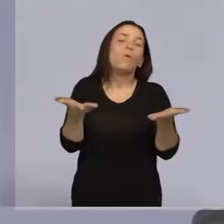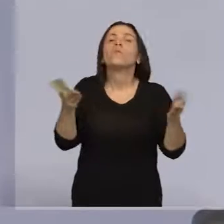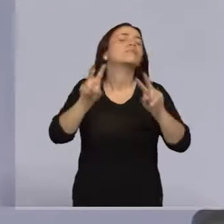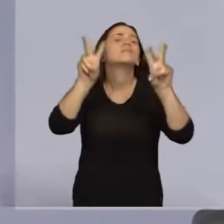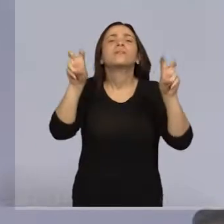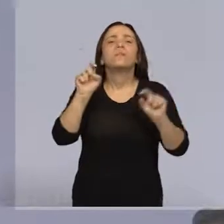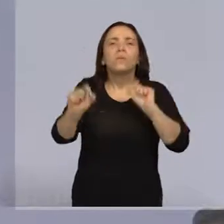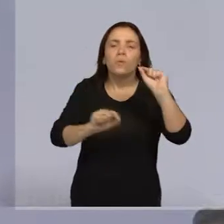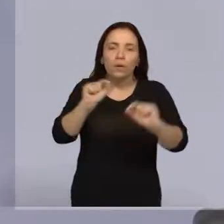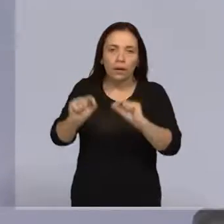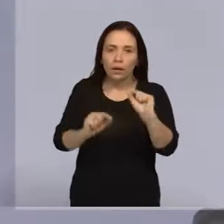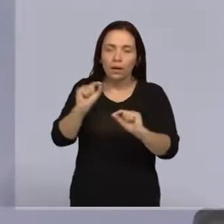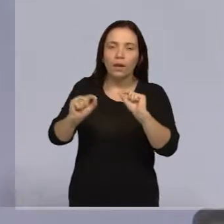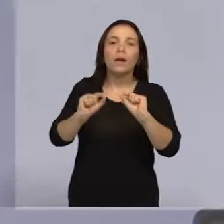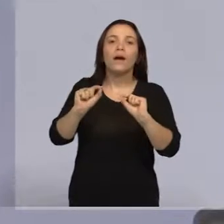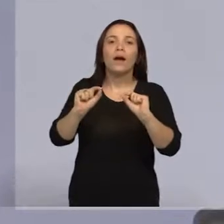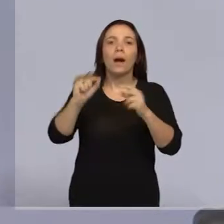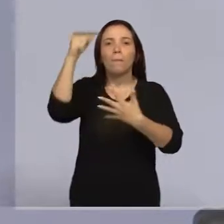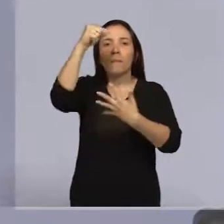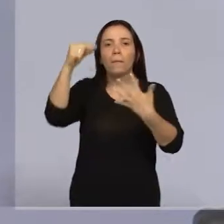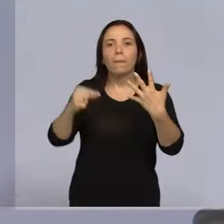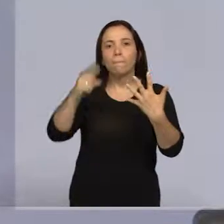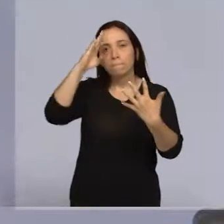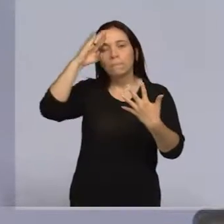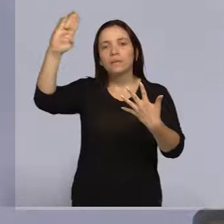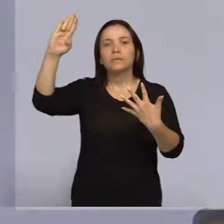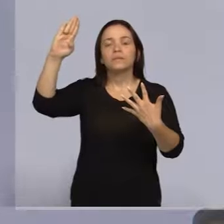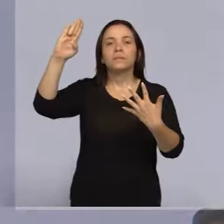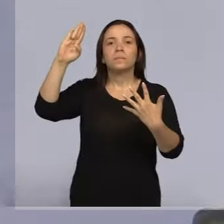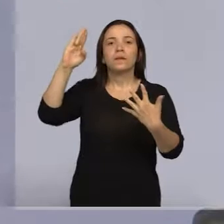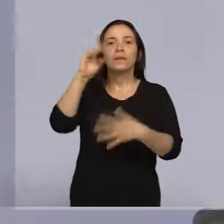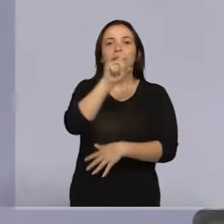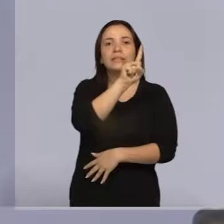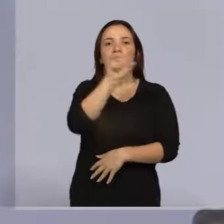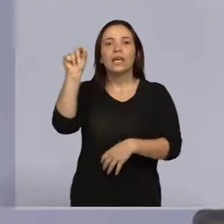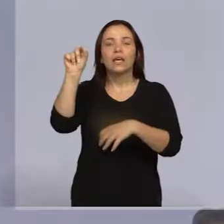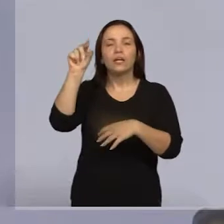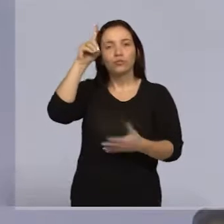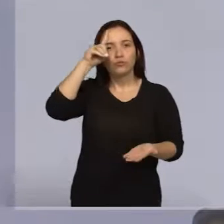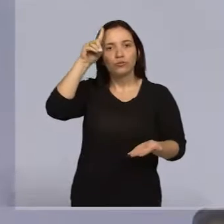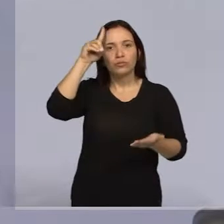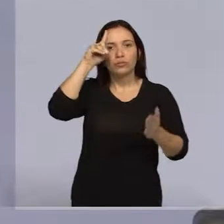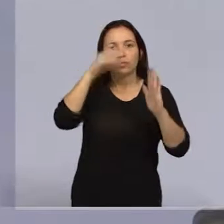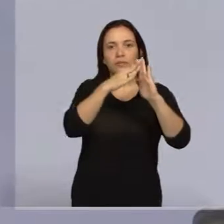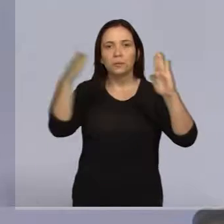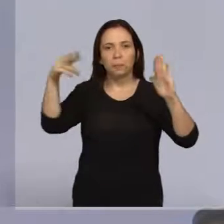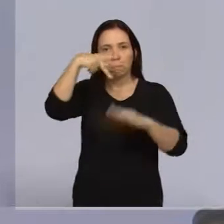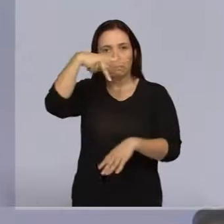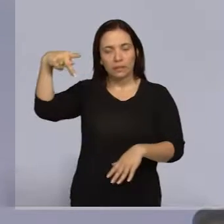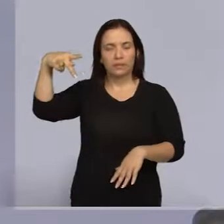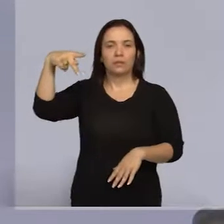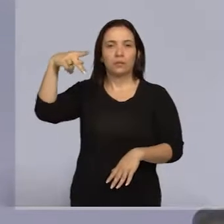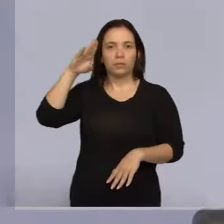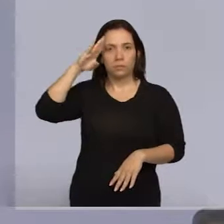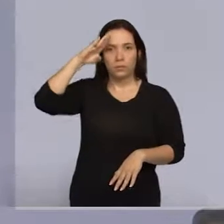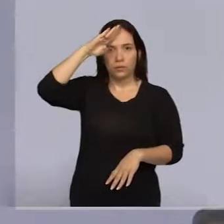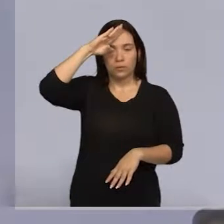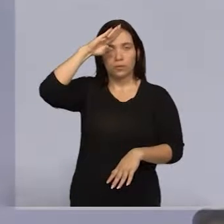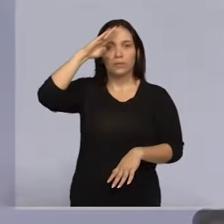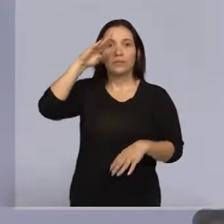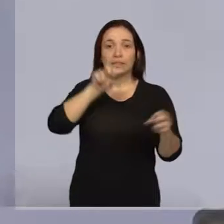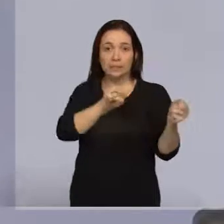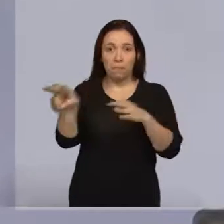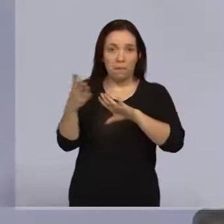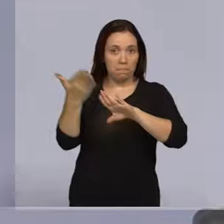está discutindo as metas nacionais para uma agenda de 100 dias do governo Bolsonaro, lançado na semana